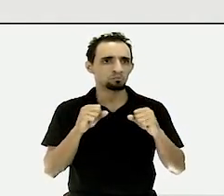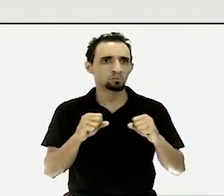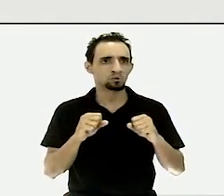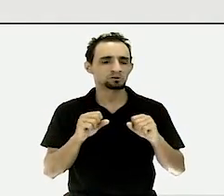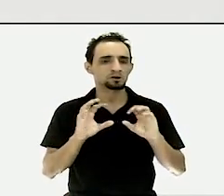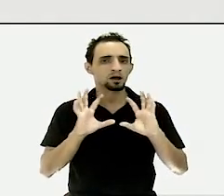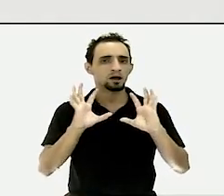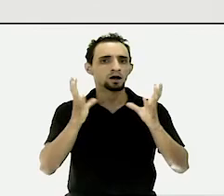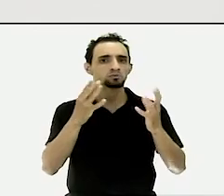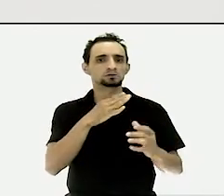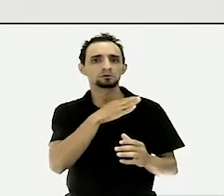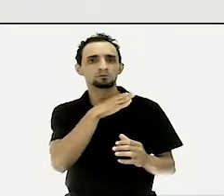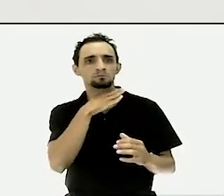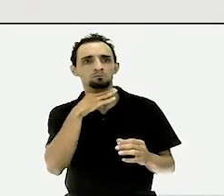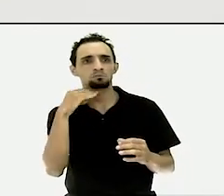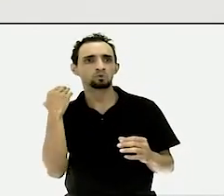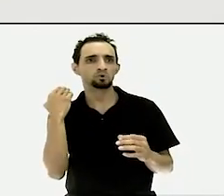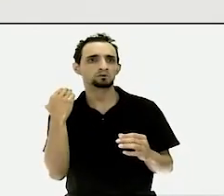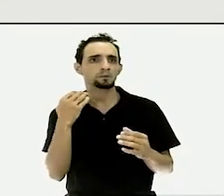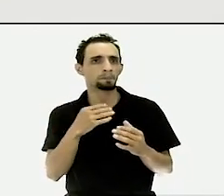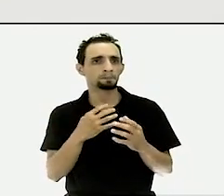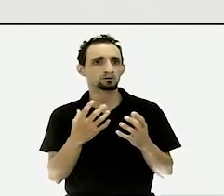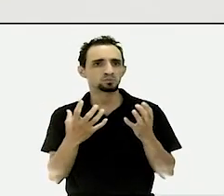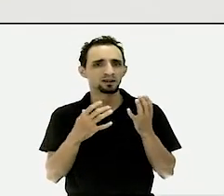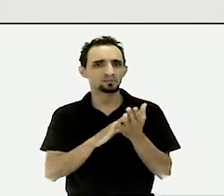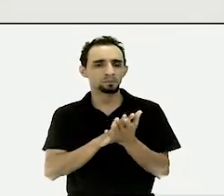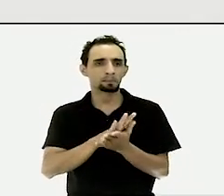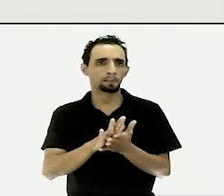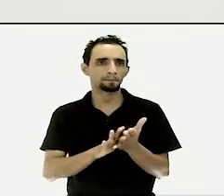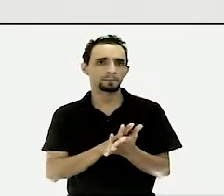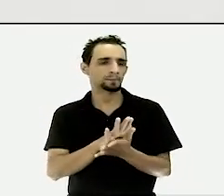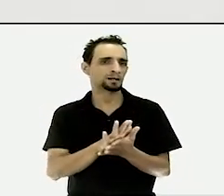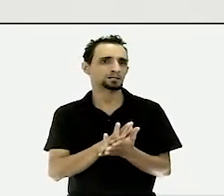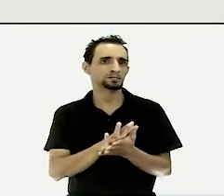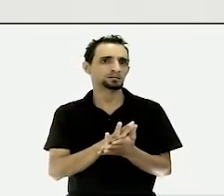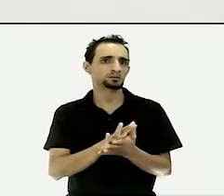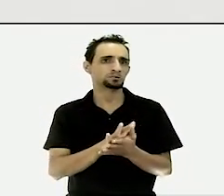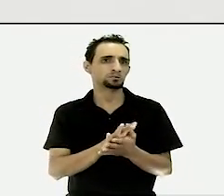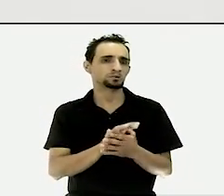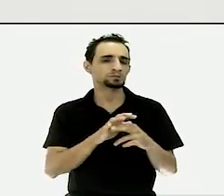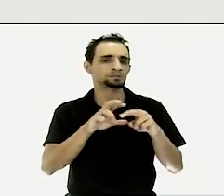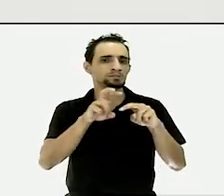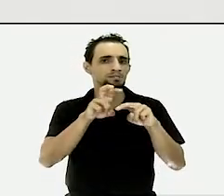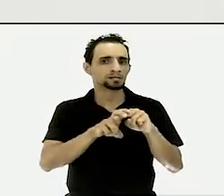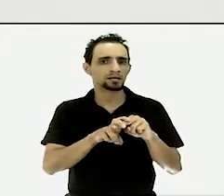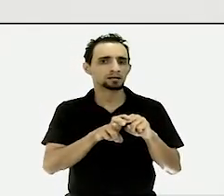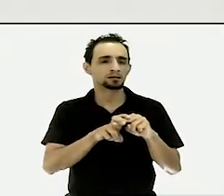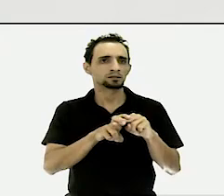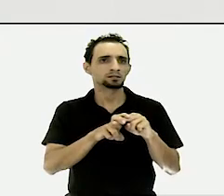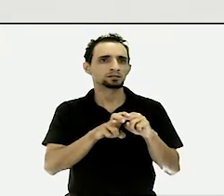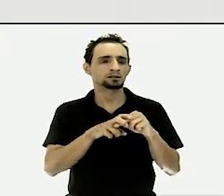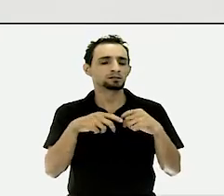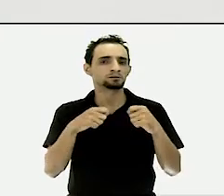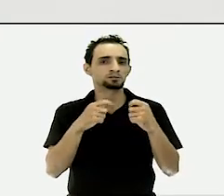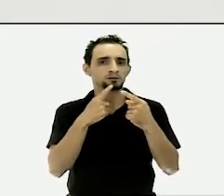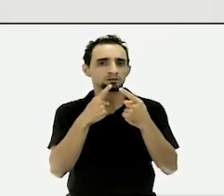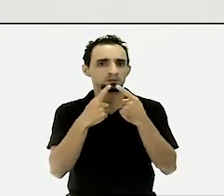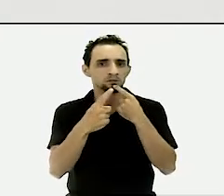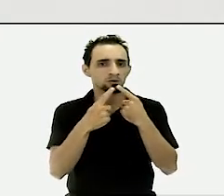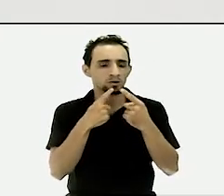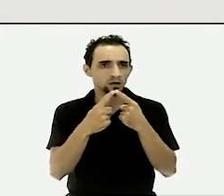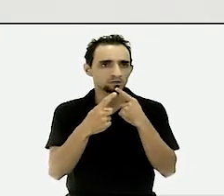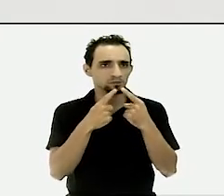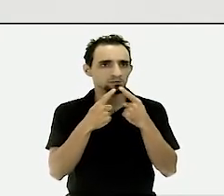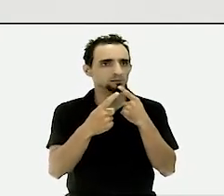Rosa? Nada justifica, nem no manual que justifique. E hoje uma namorada namora um moço